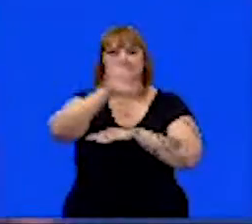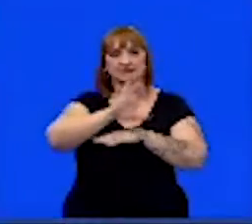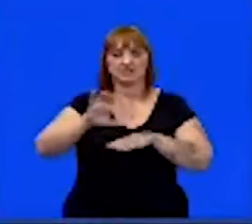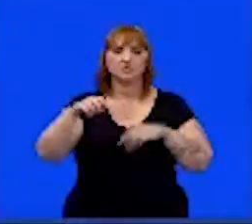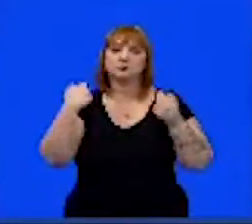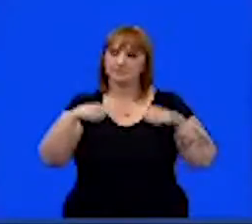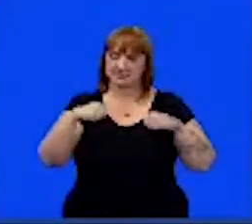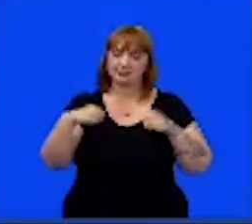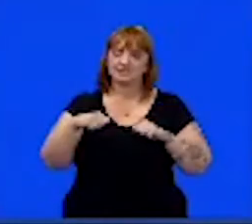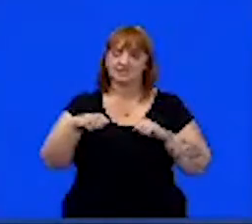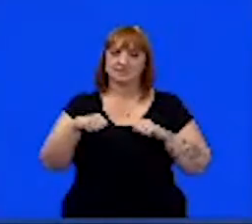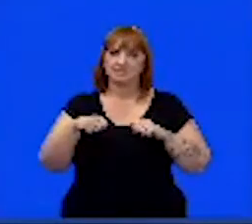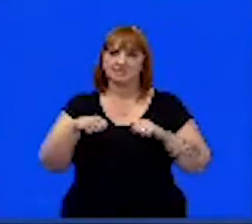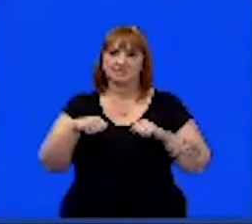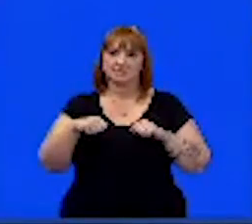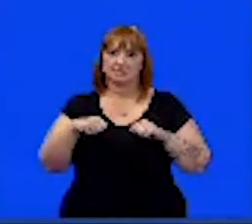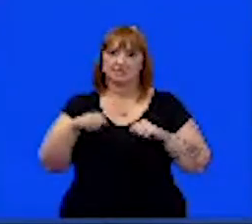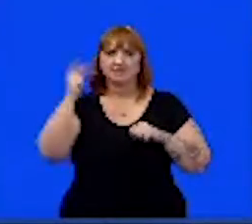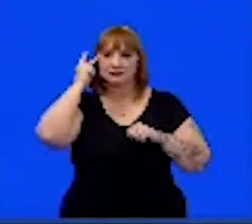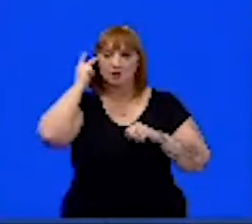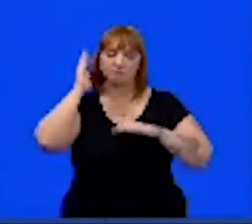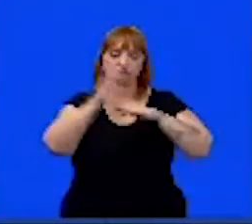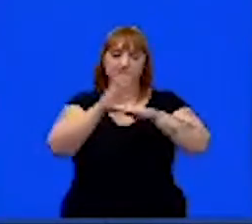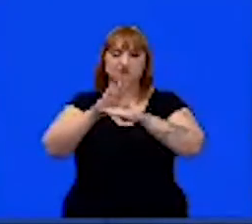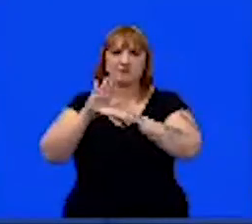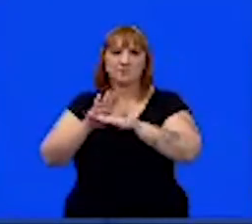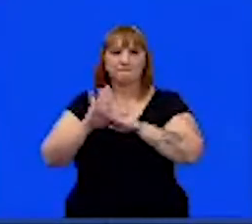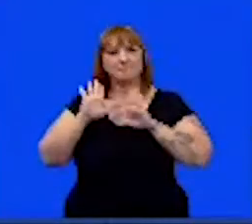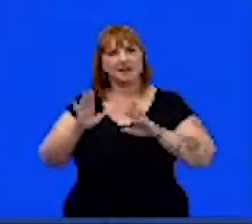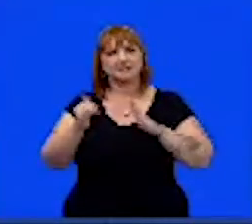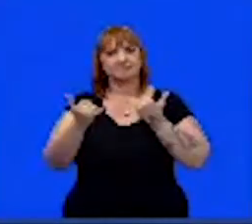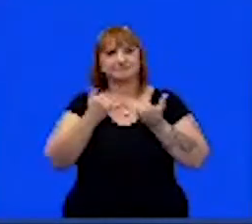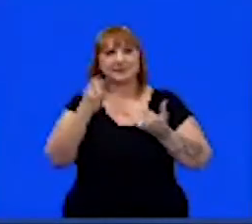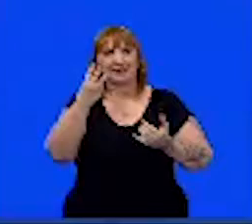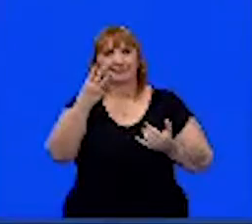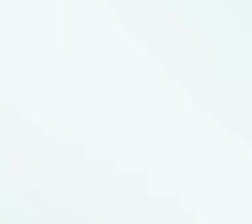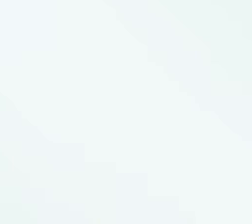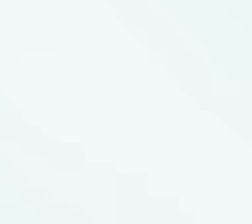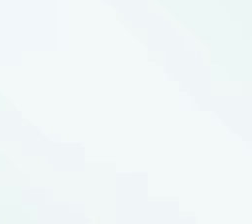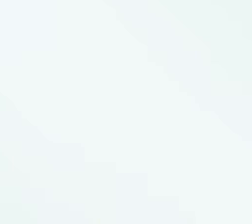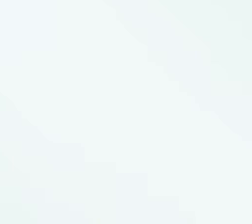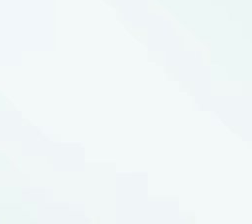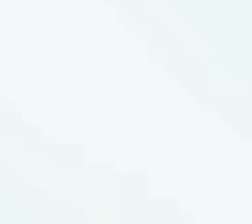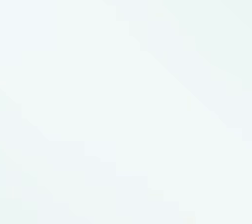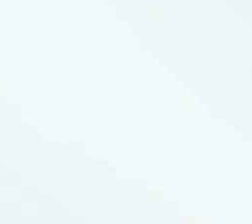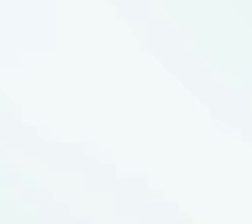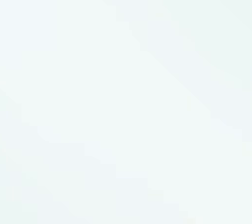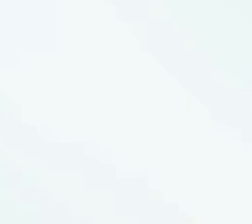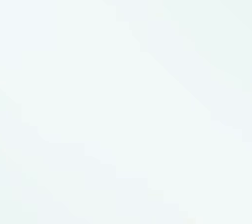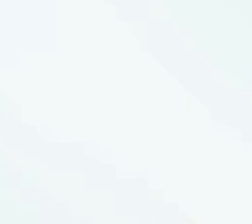estados precisam mais da ajuda de São Paulo, mas me parece que 3% é muito pouco.